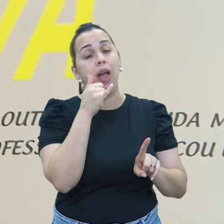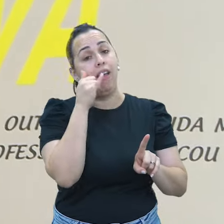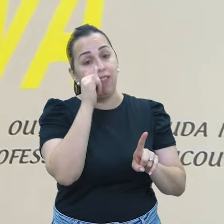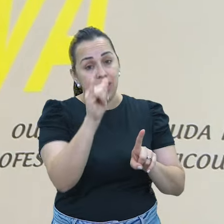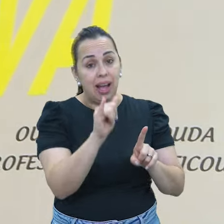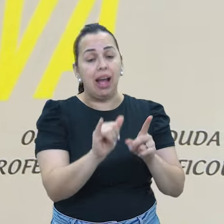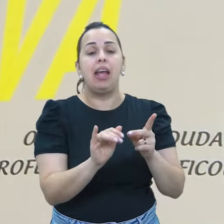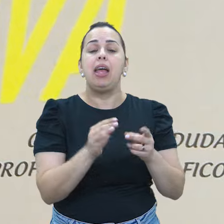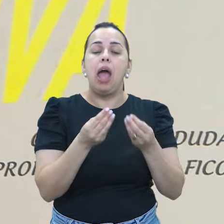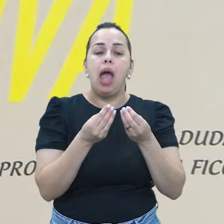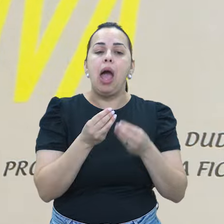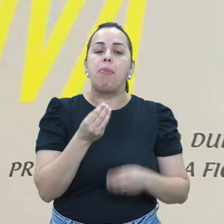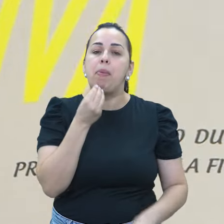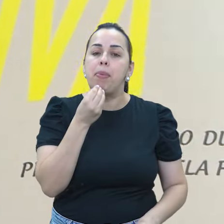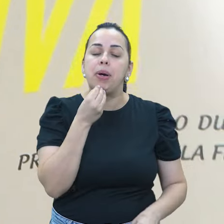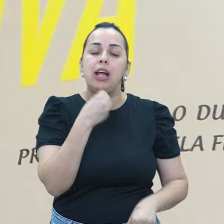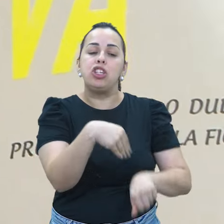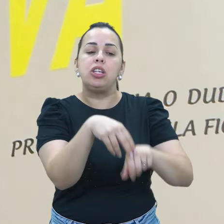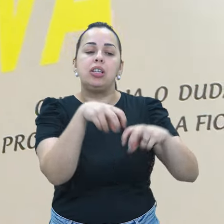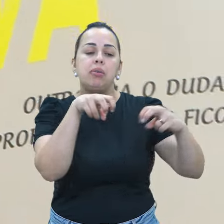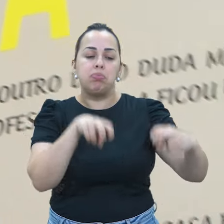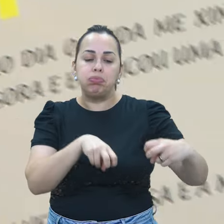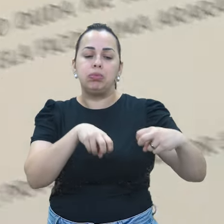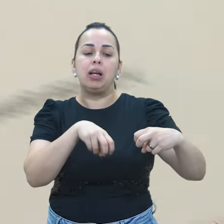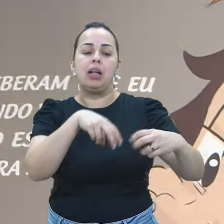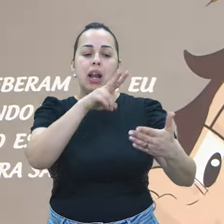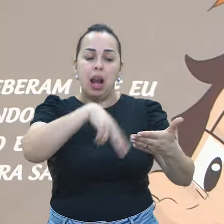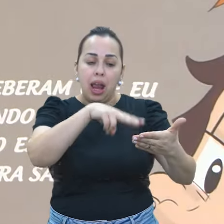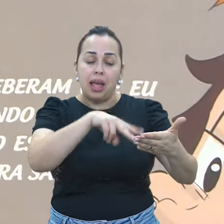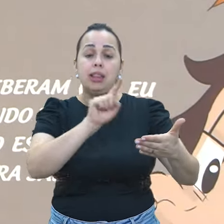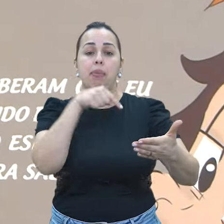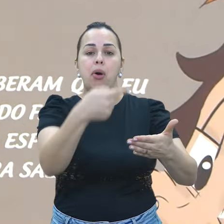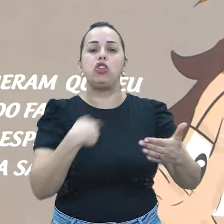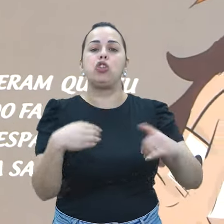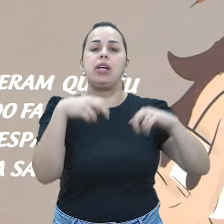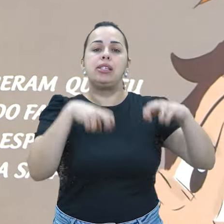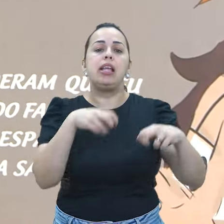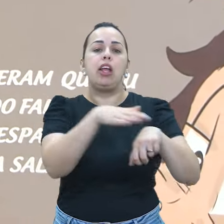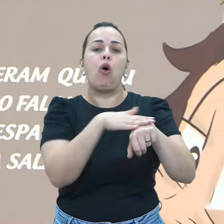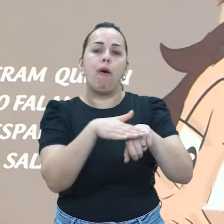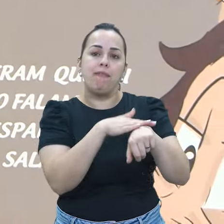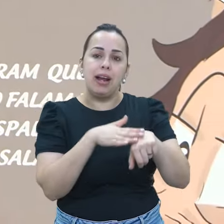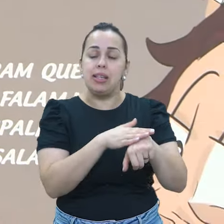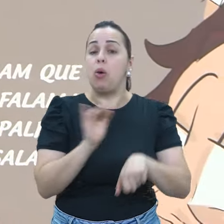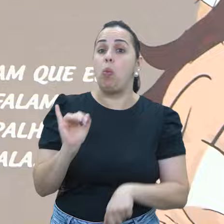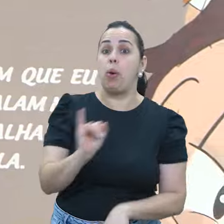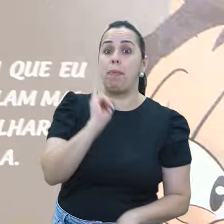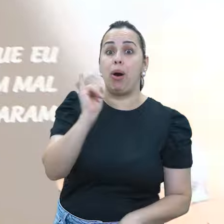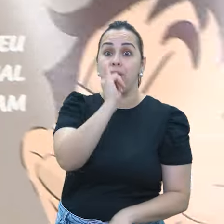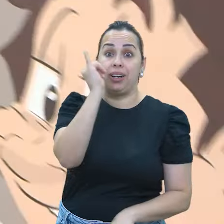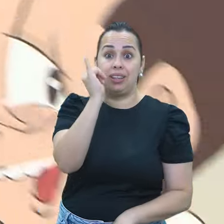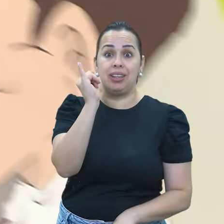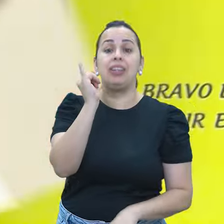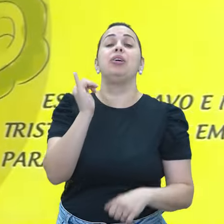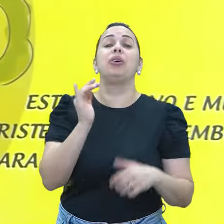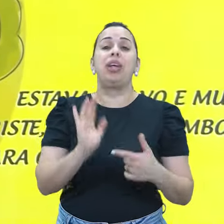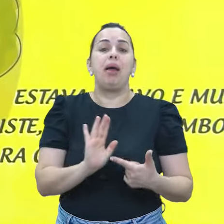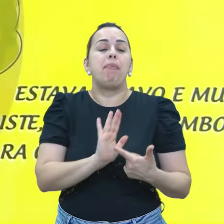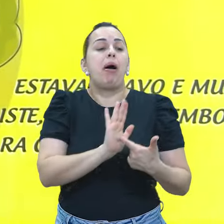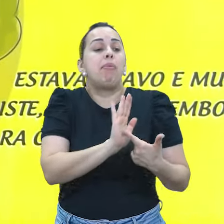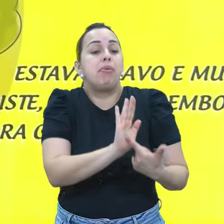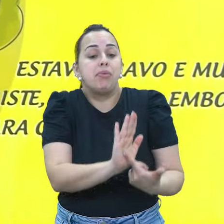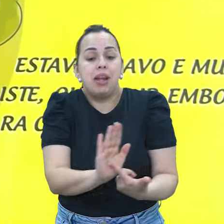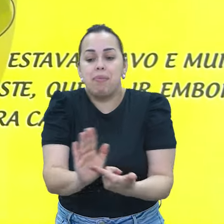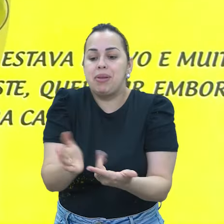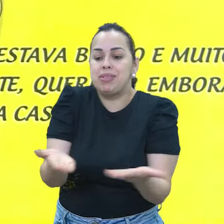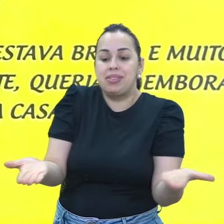entra com uma temática de bullying, uhum, né? Então, como é que funciona isso? E é uma boa oportunidade para sentar, para conversar com essa criança sobre